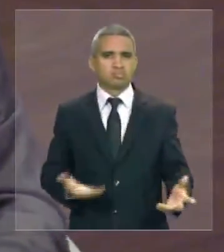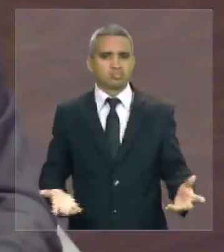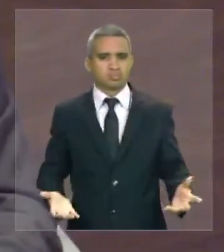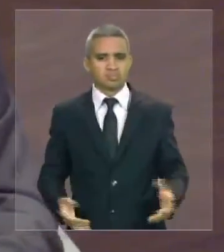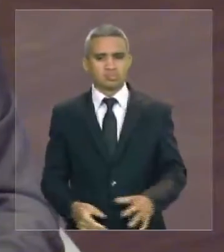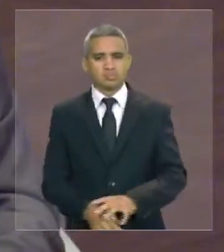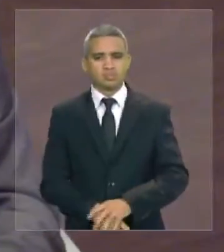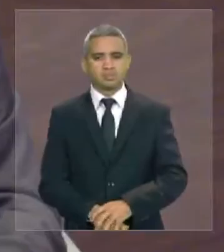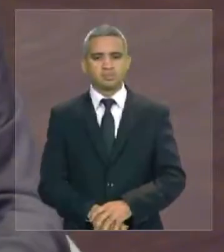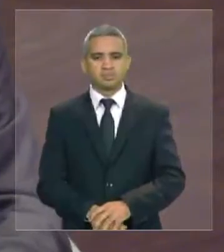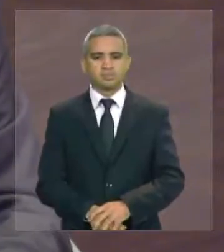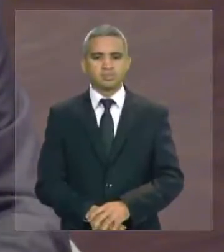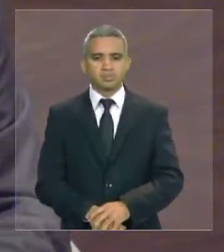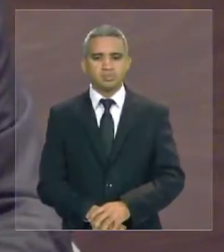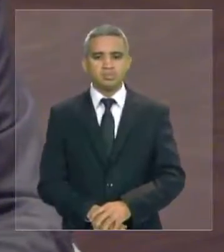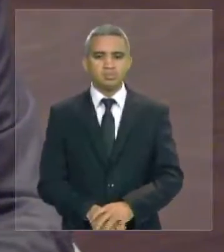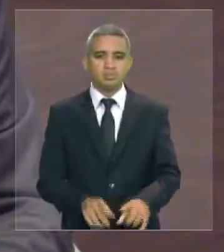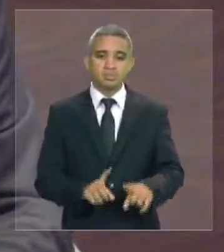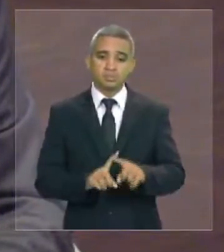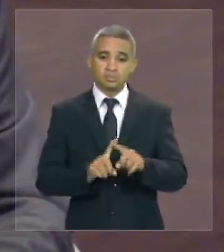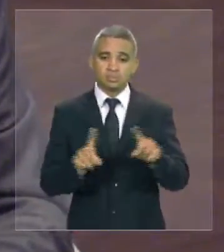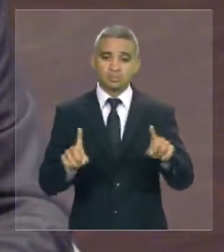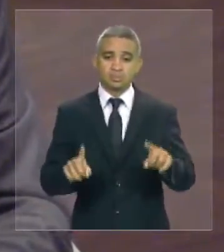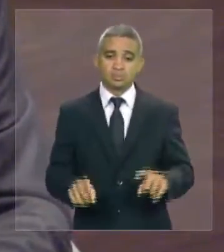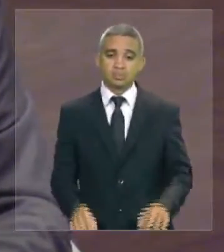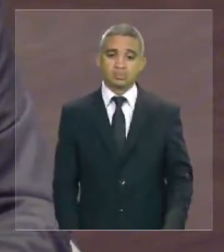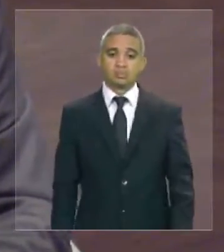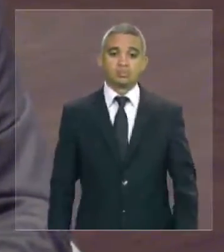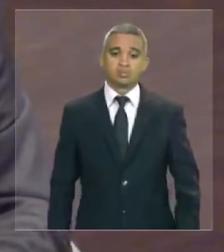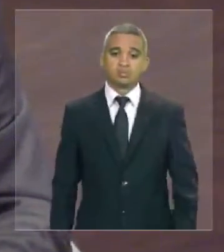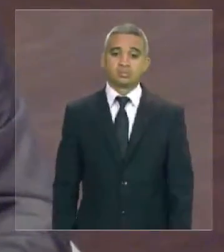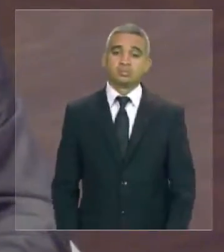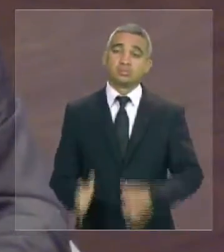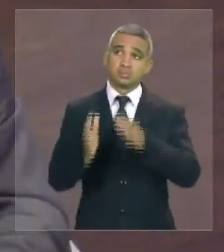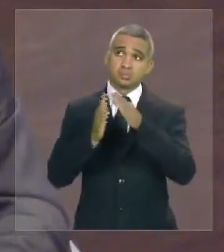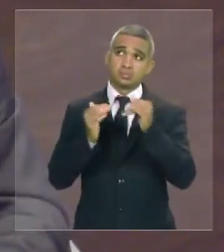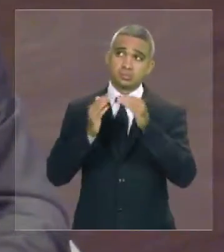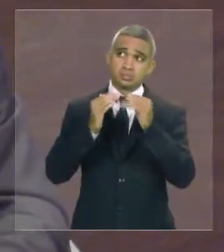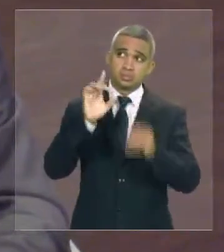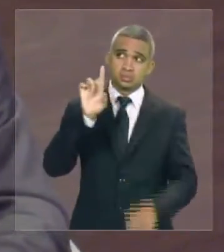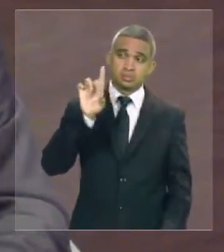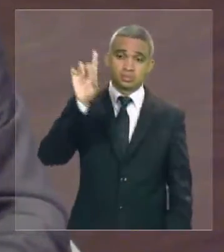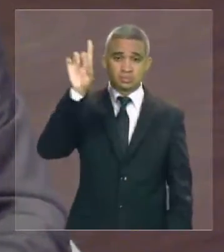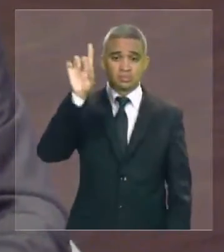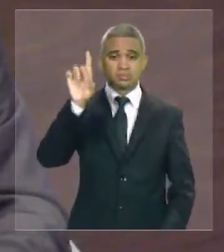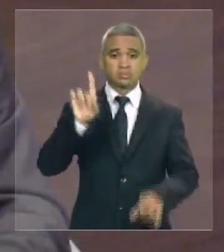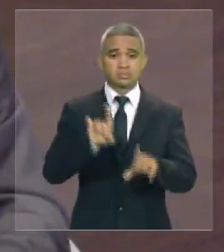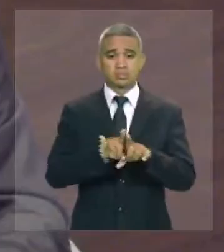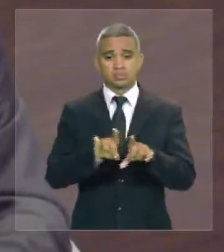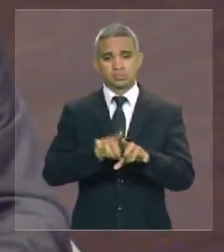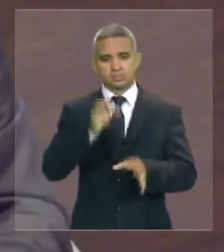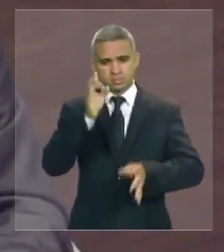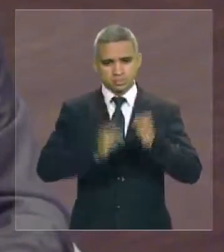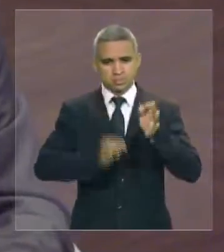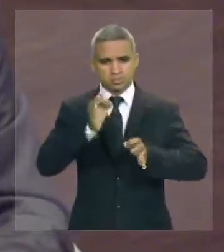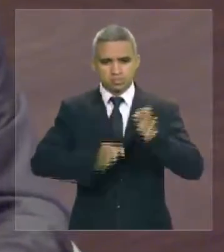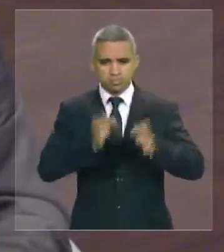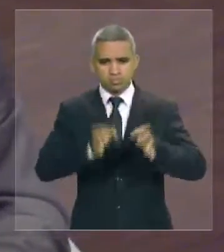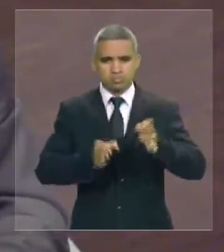quebrados. Mas peço a Deus que a justiça seja